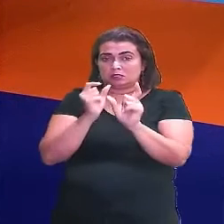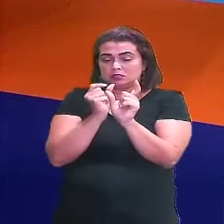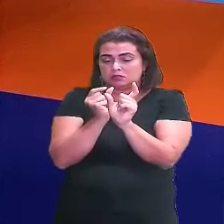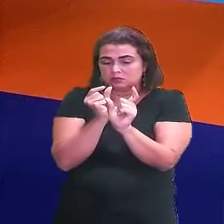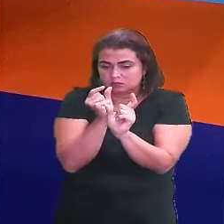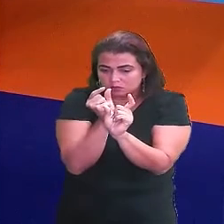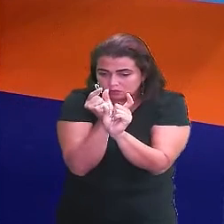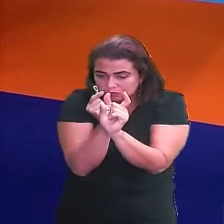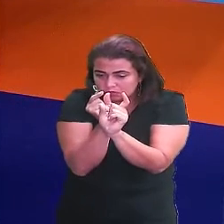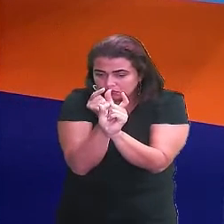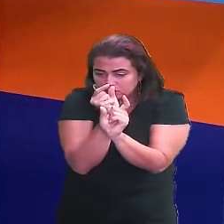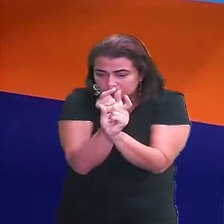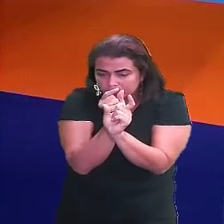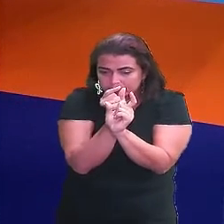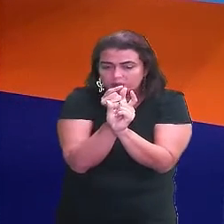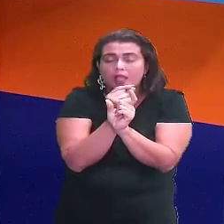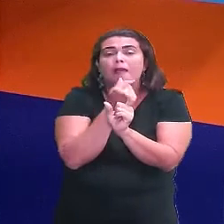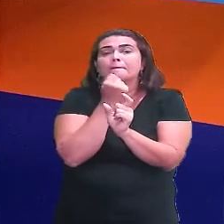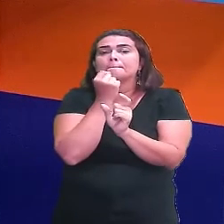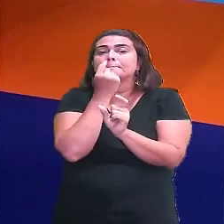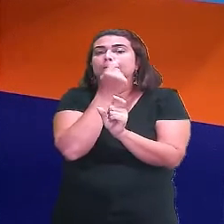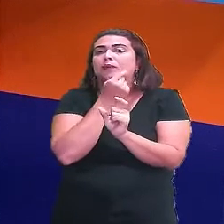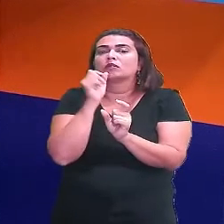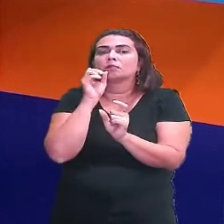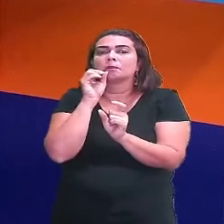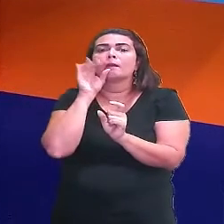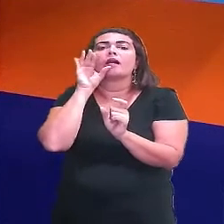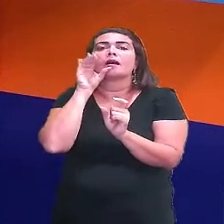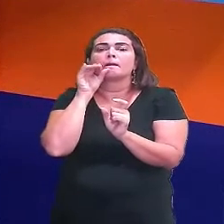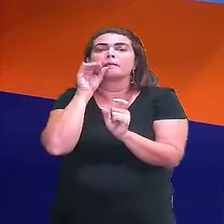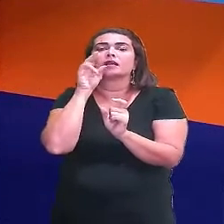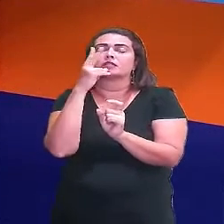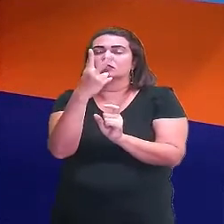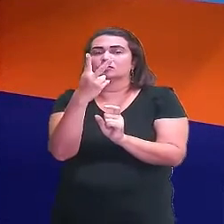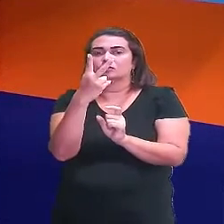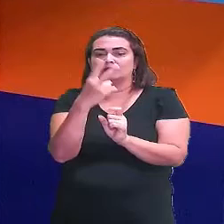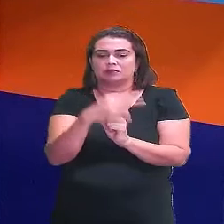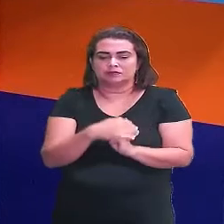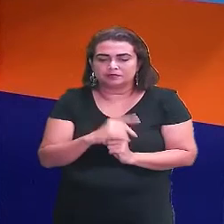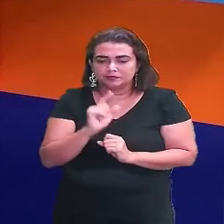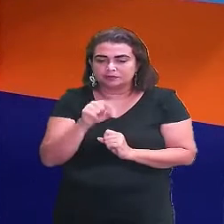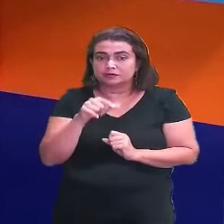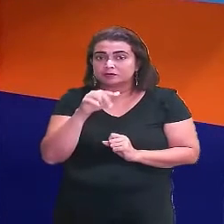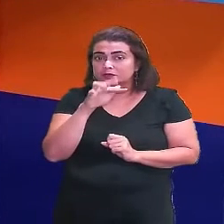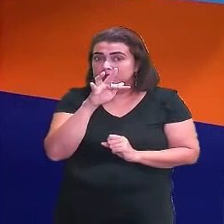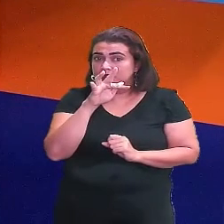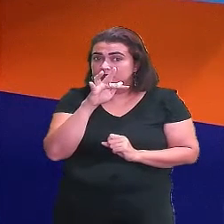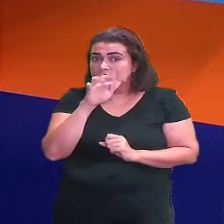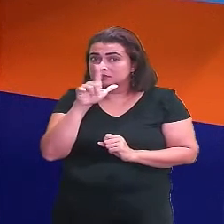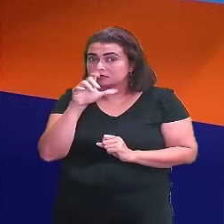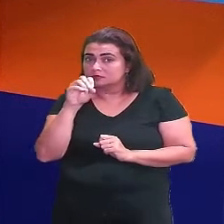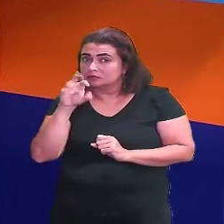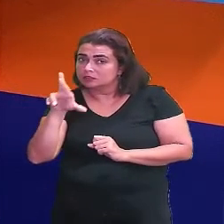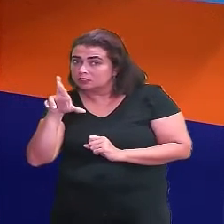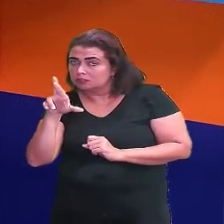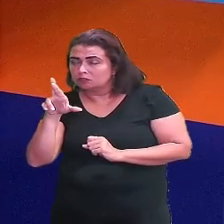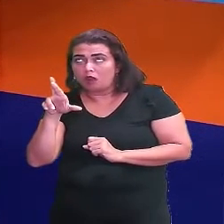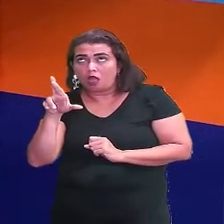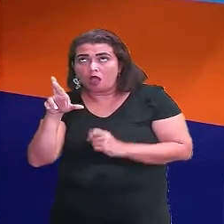2 sílabas. A gente abriu a boquinha 2 vezes. A próxima, flor, também não